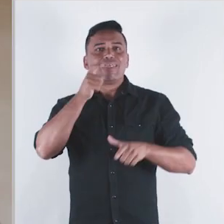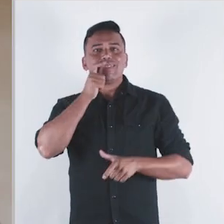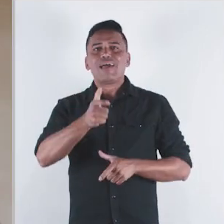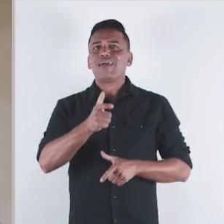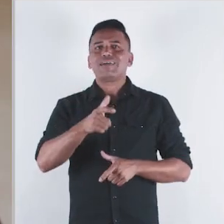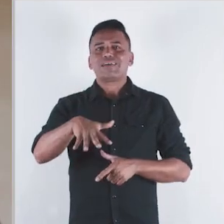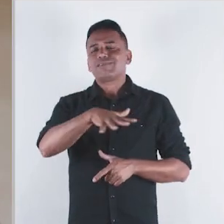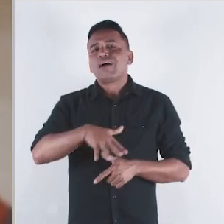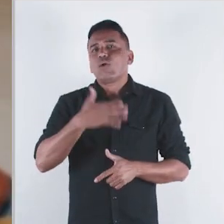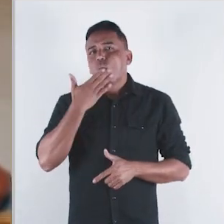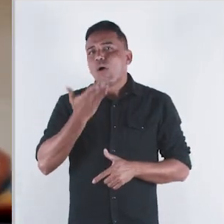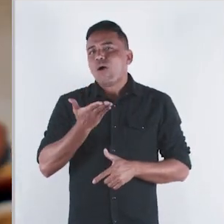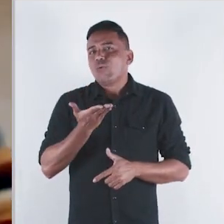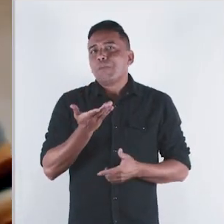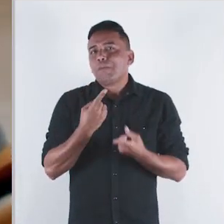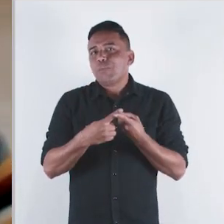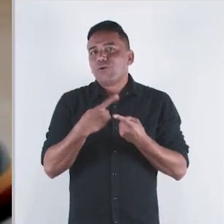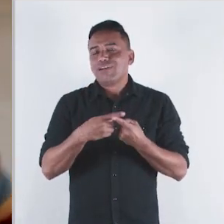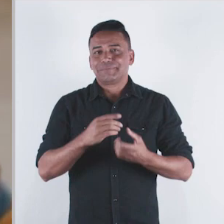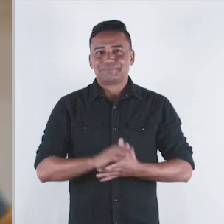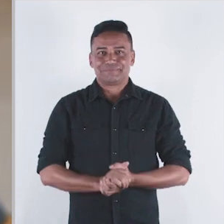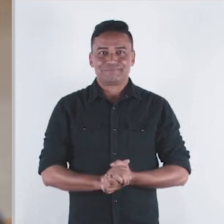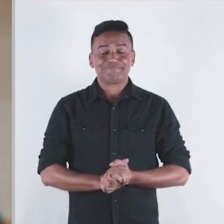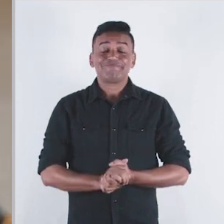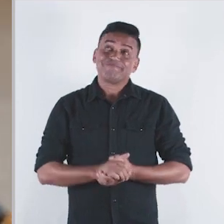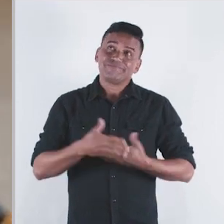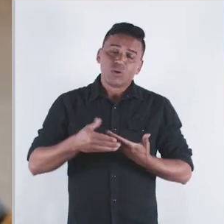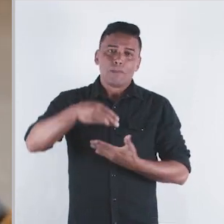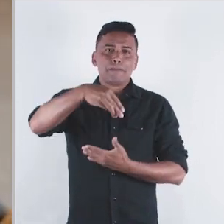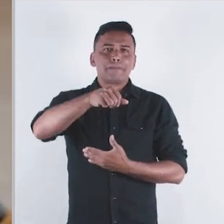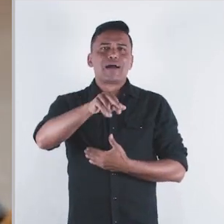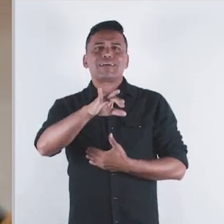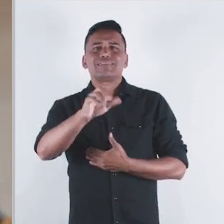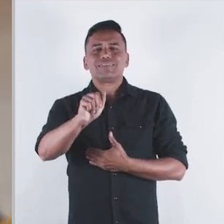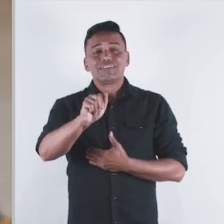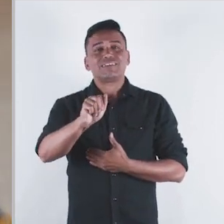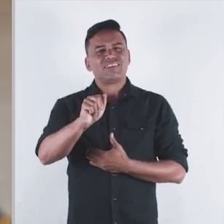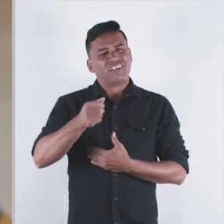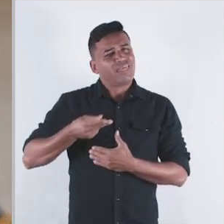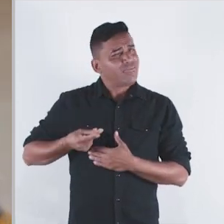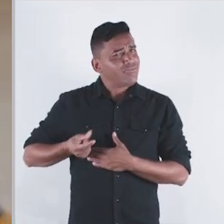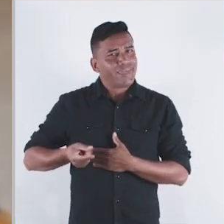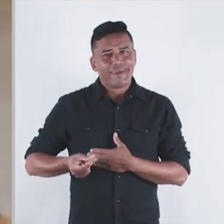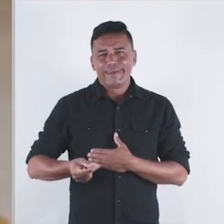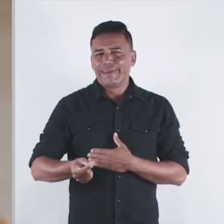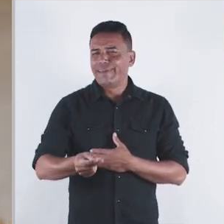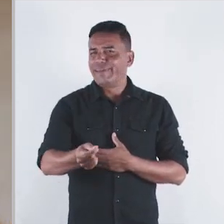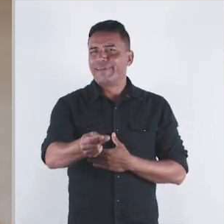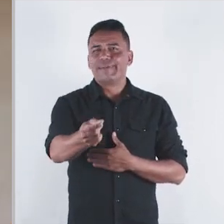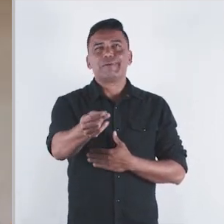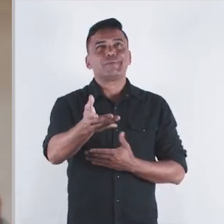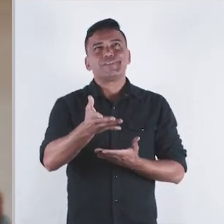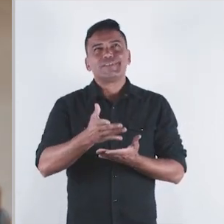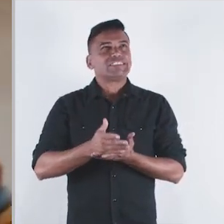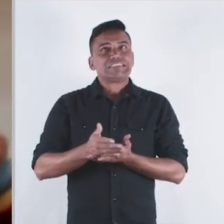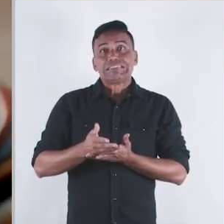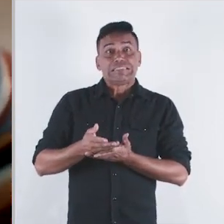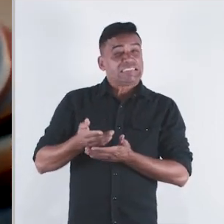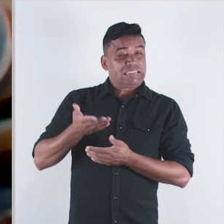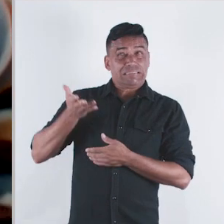digital? Então, Márcia, há muito tempo, há tempo suficiente para eu não querer dizer